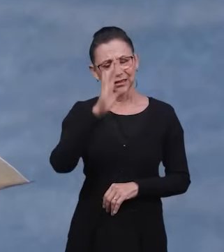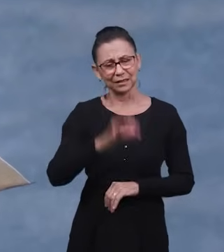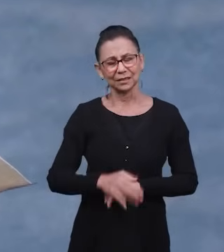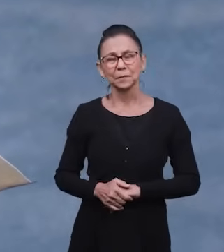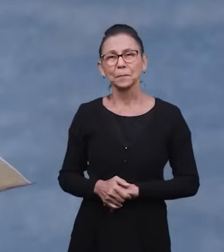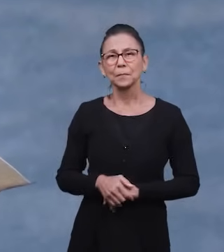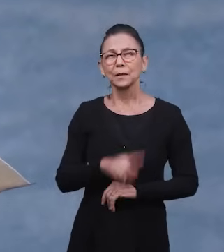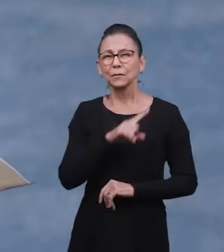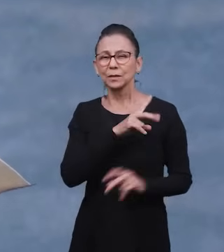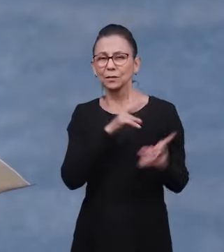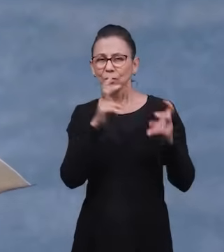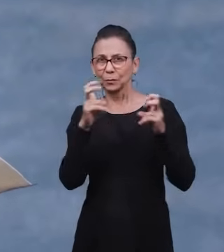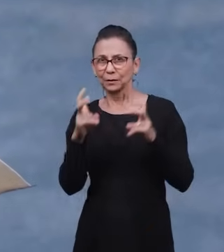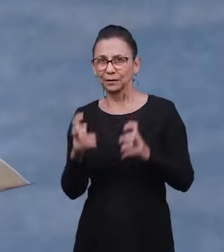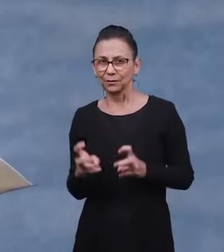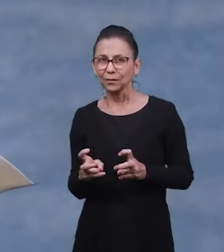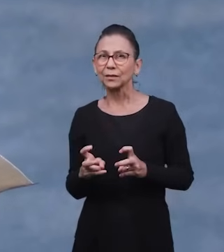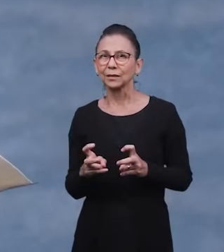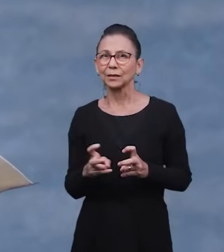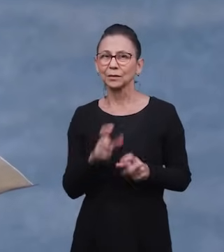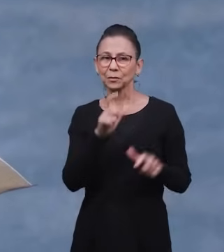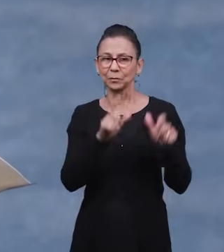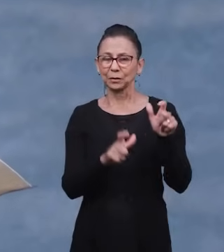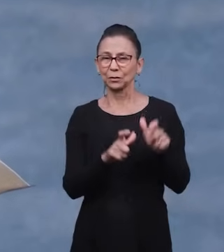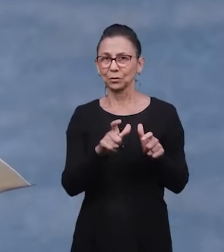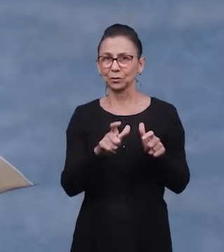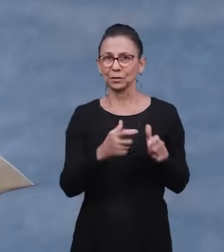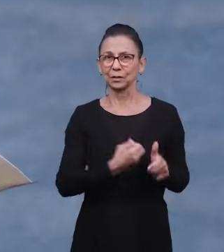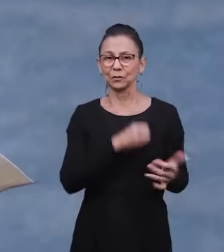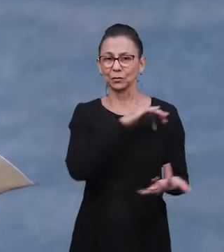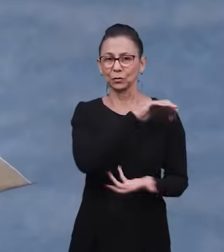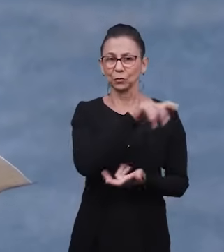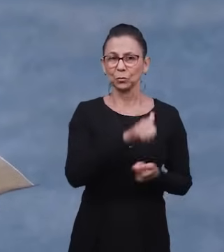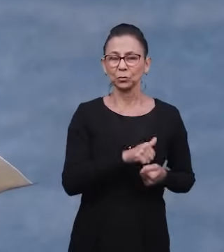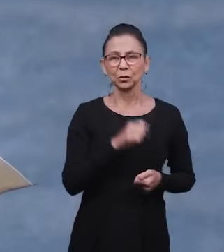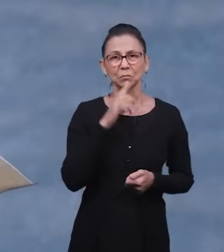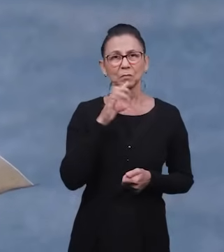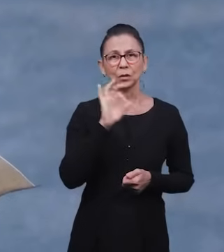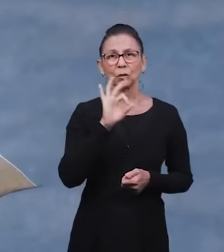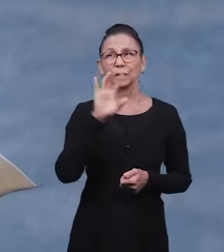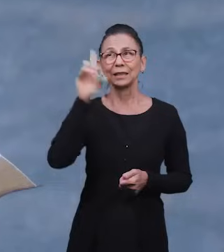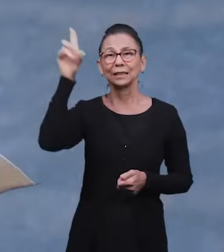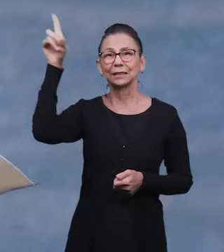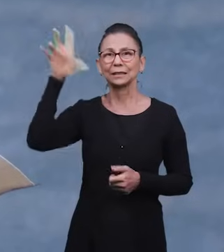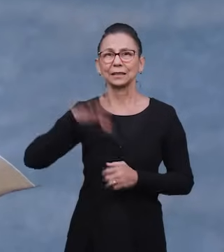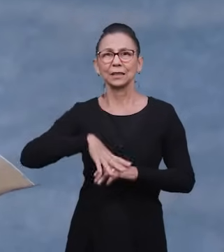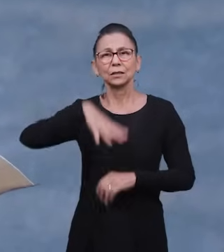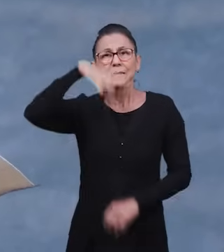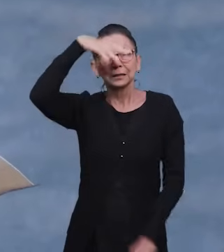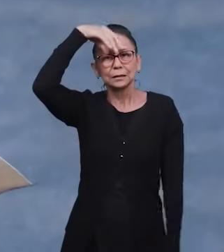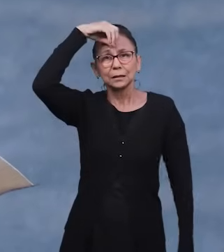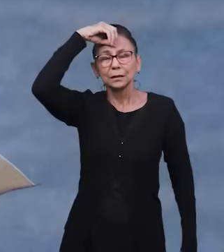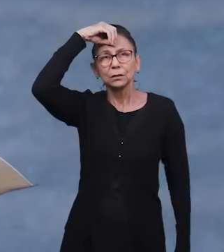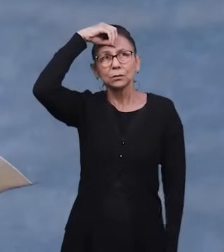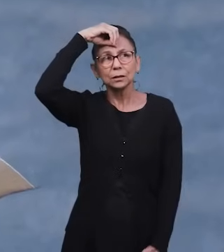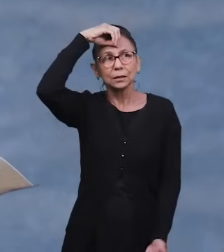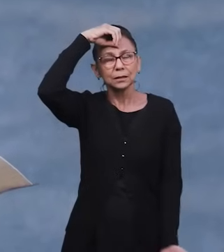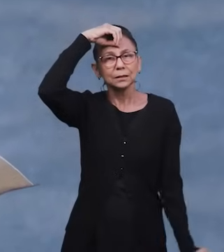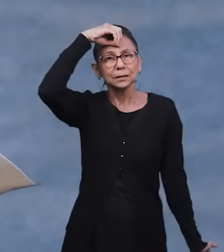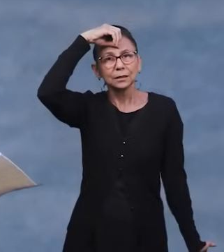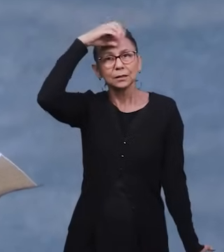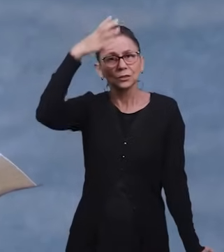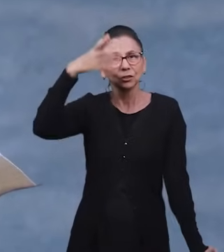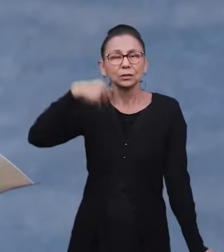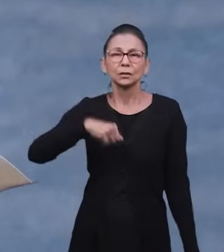vê as pessoas que estão aí perambulando pelo mundo, sem conhecimento de Deus, são pessoas na extrema ignorância. Quando